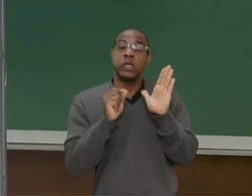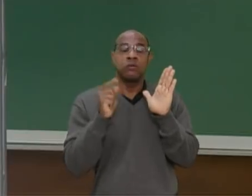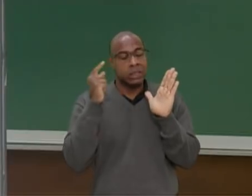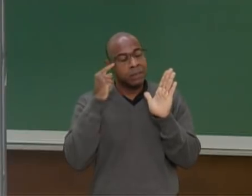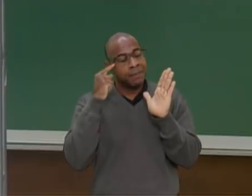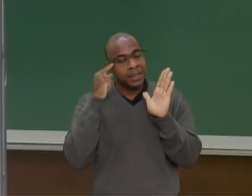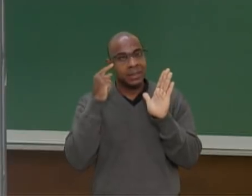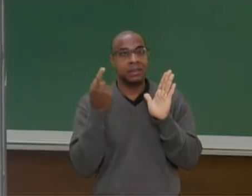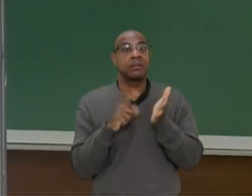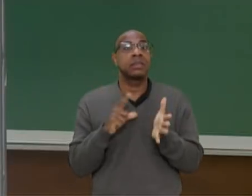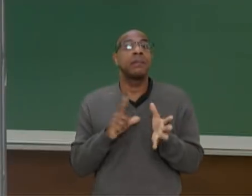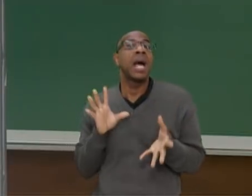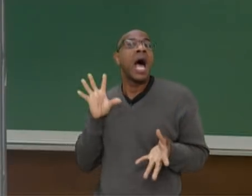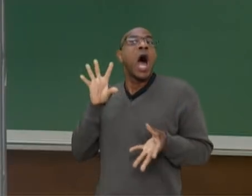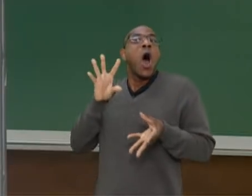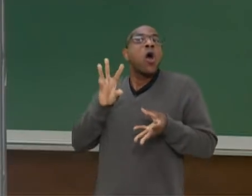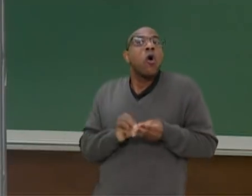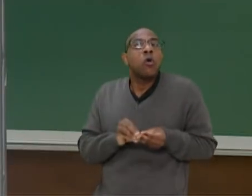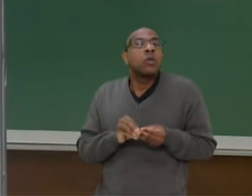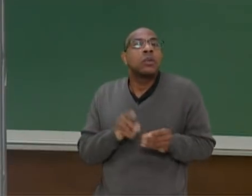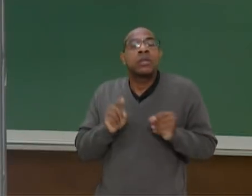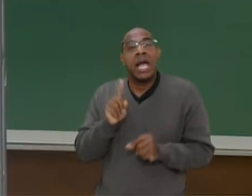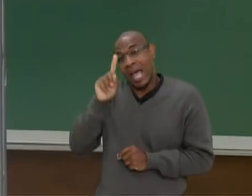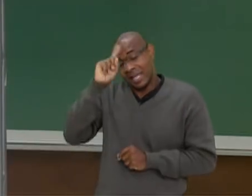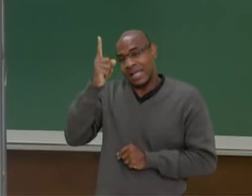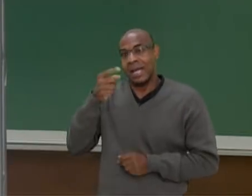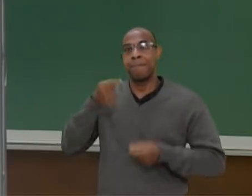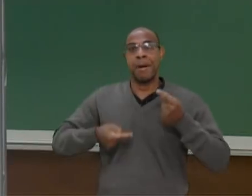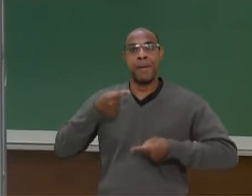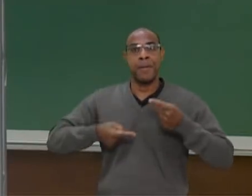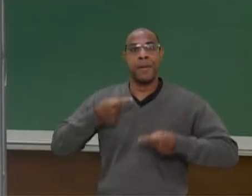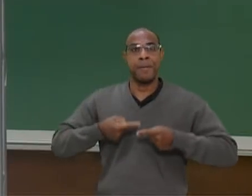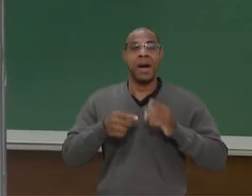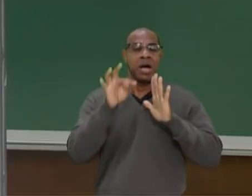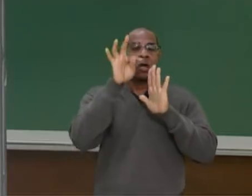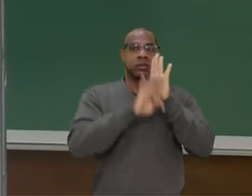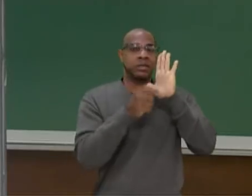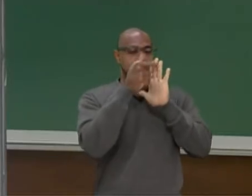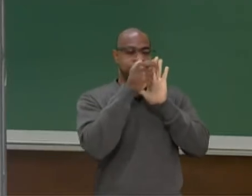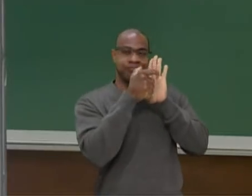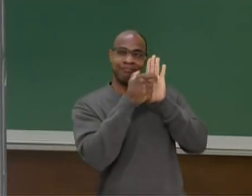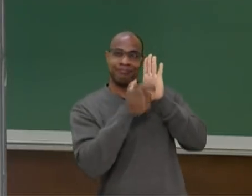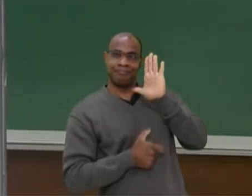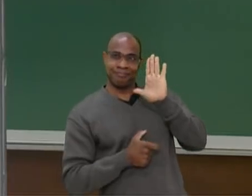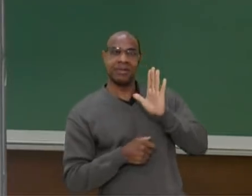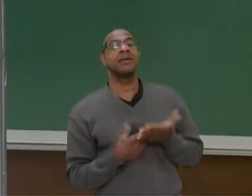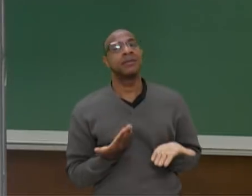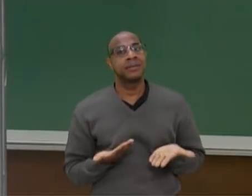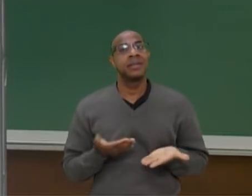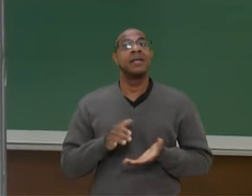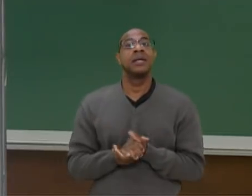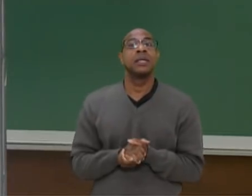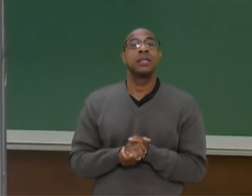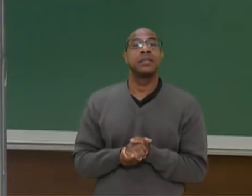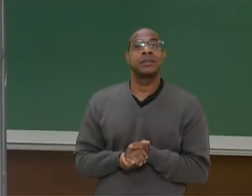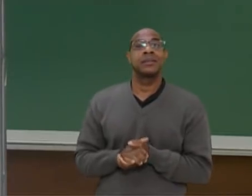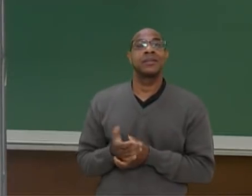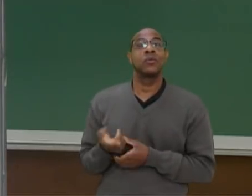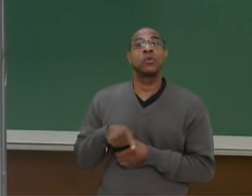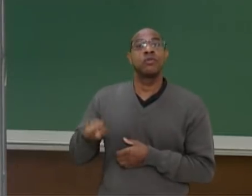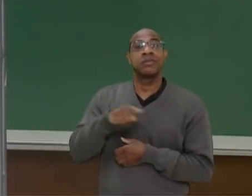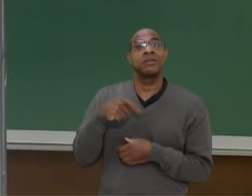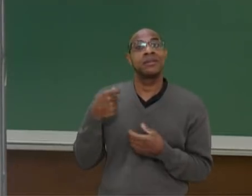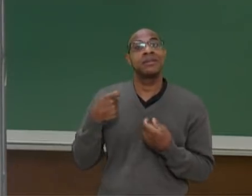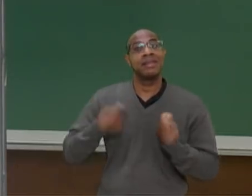conclusão é o fechamento das ideias discutidas ao longo do texto. Então, o que vocês